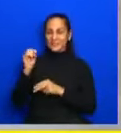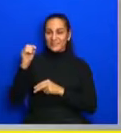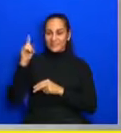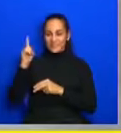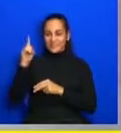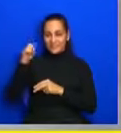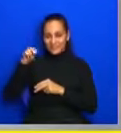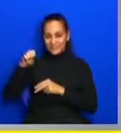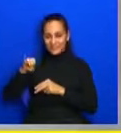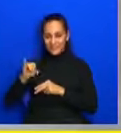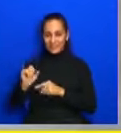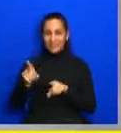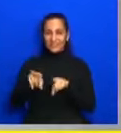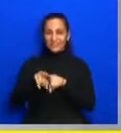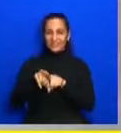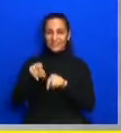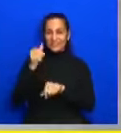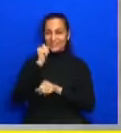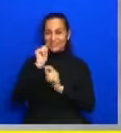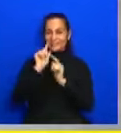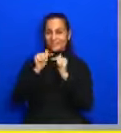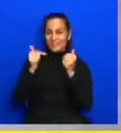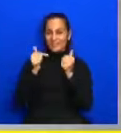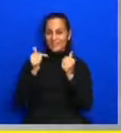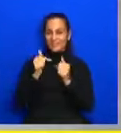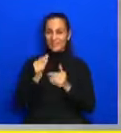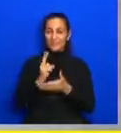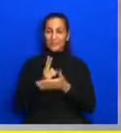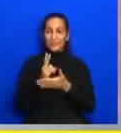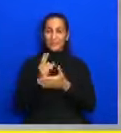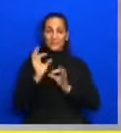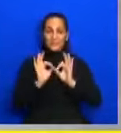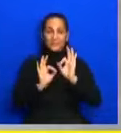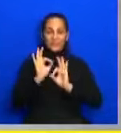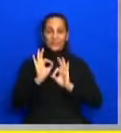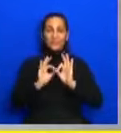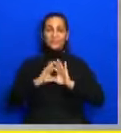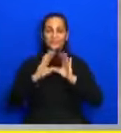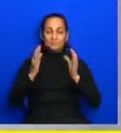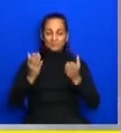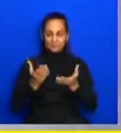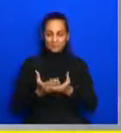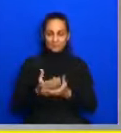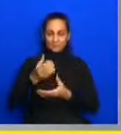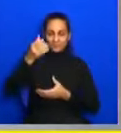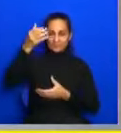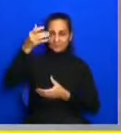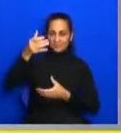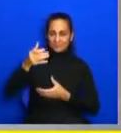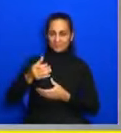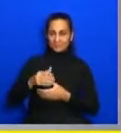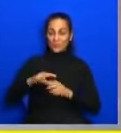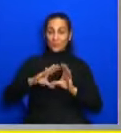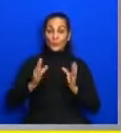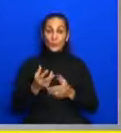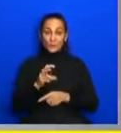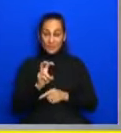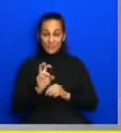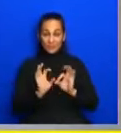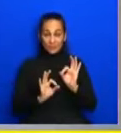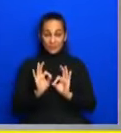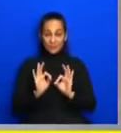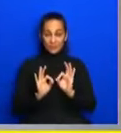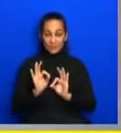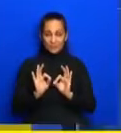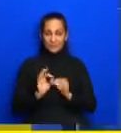favor, Sidney, também a Juliana, nossa garota da sorte, vão realizar o procedimento de reabastecimento do globo número 5, ou